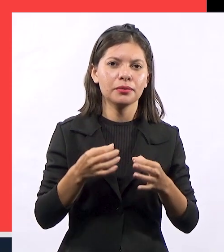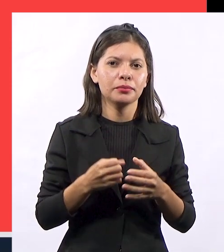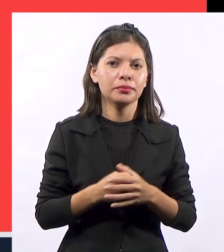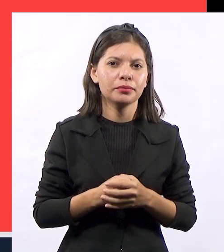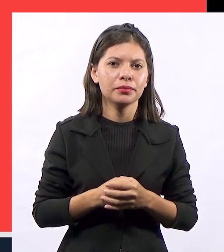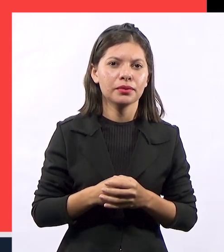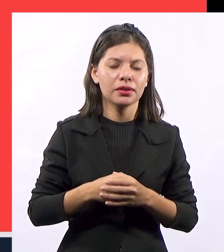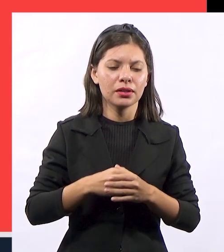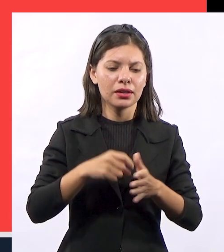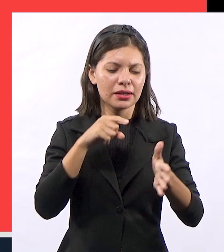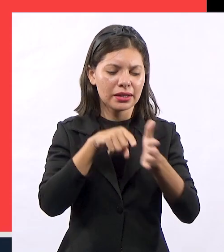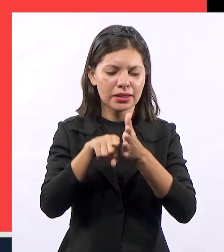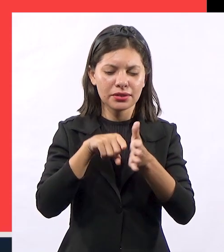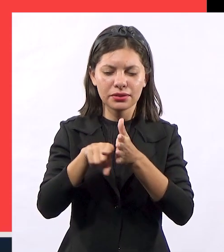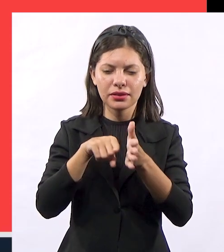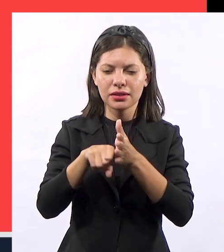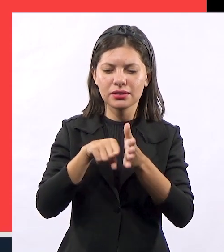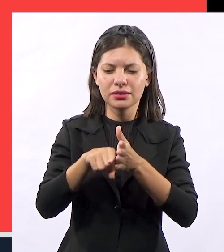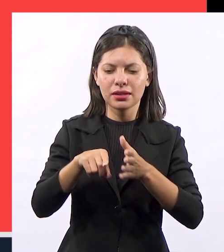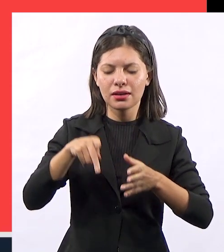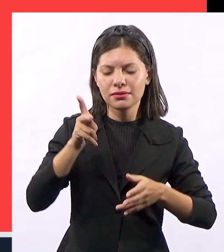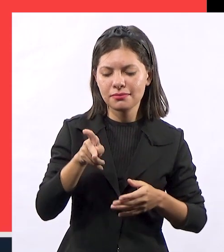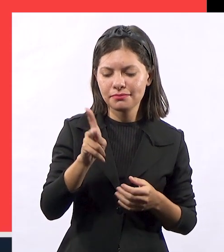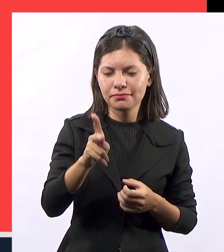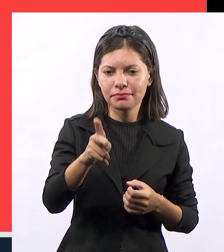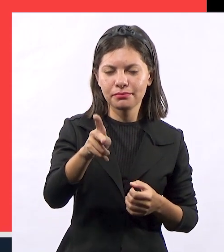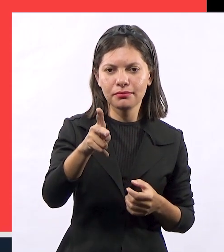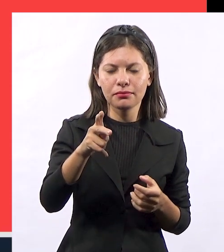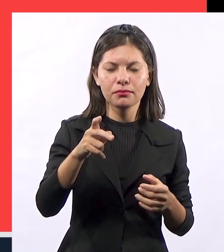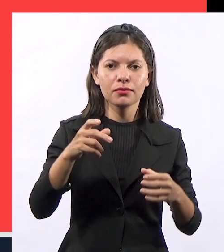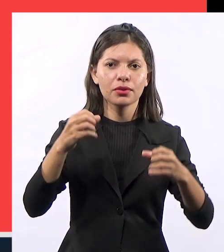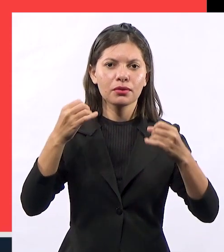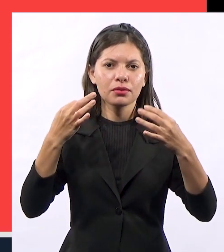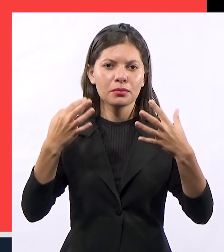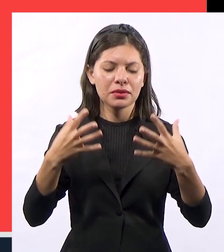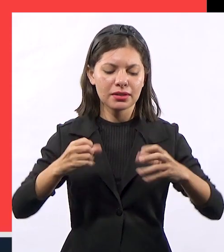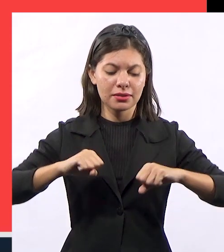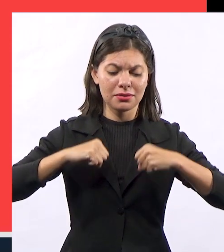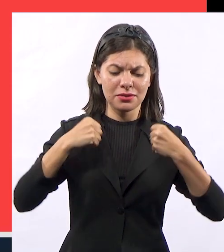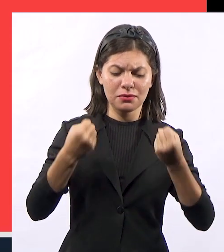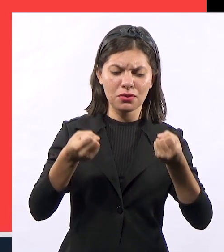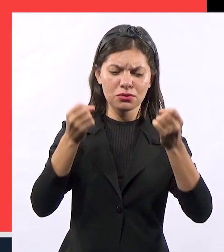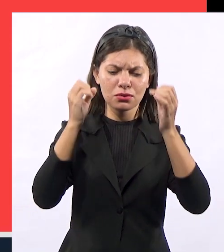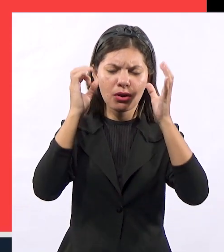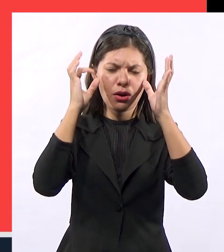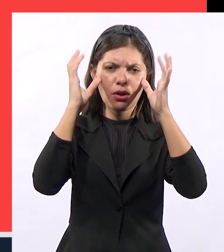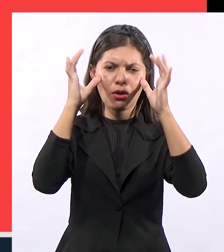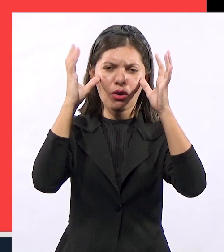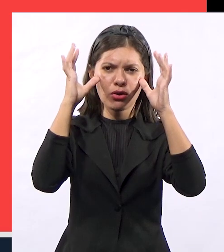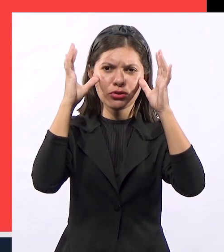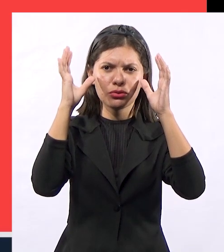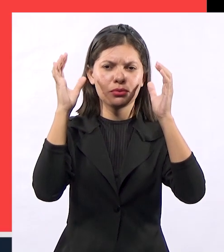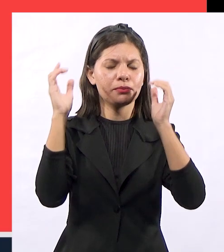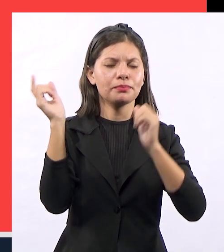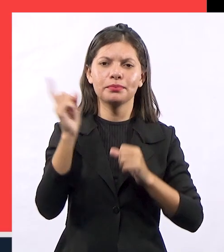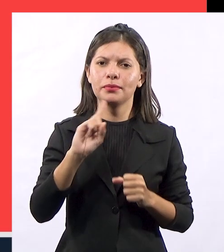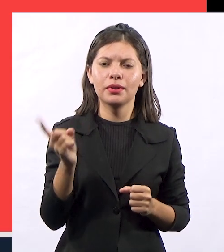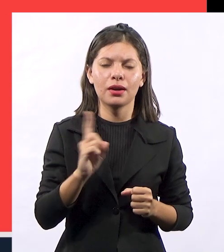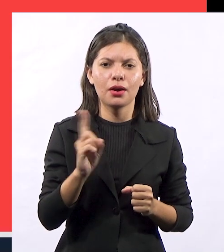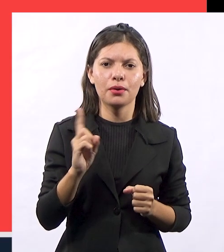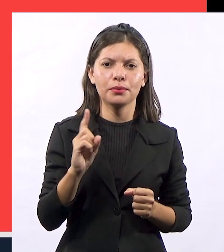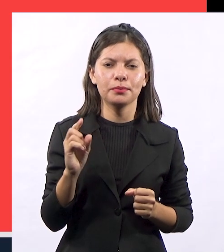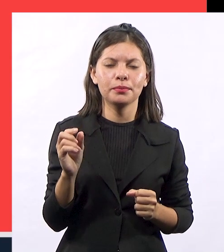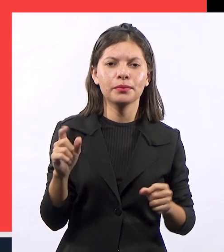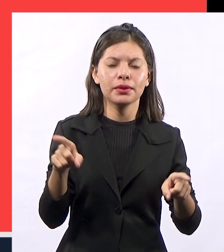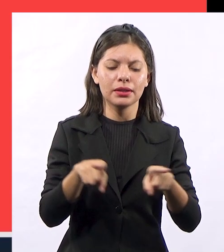questionamento naturalmente questionável. A fundamentação não é apenas um esforço lógico, pode ser igualmente experimental